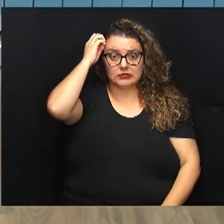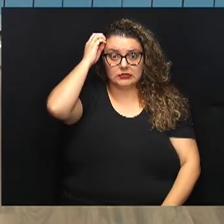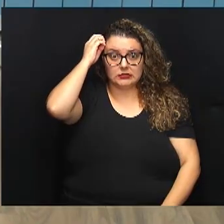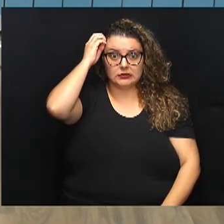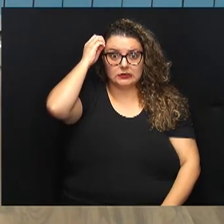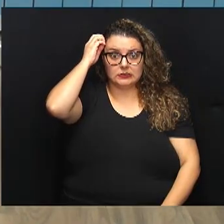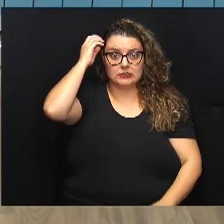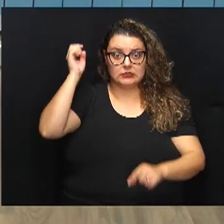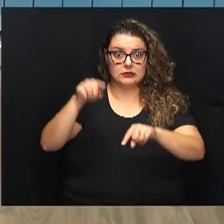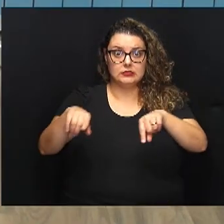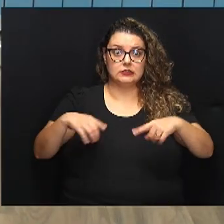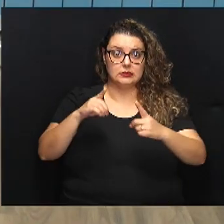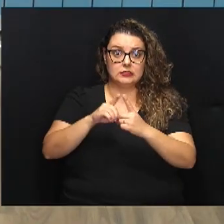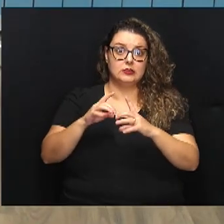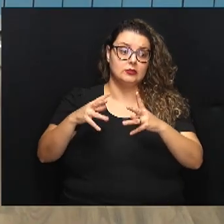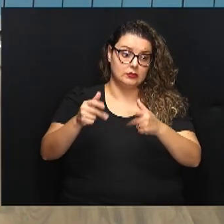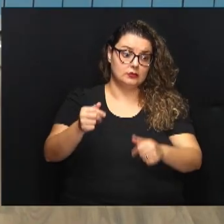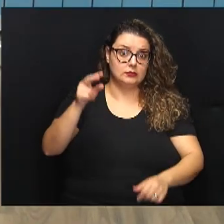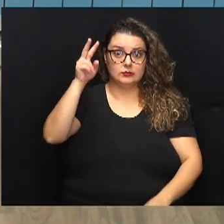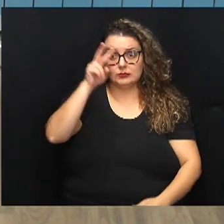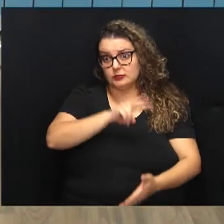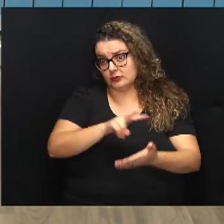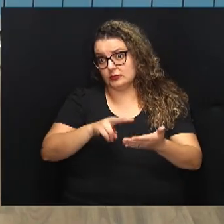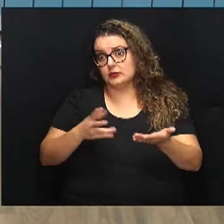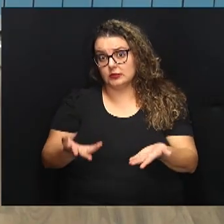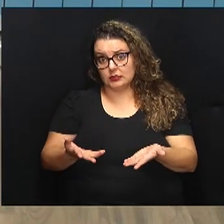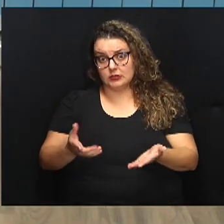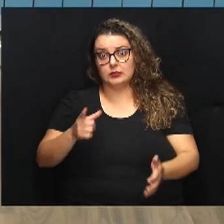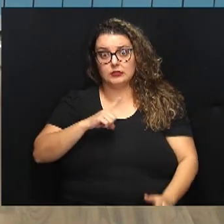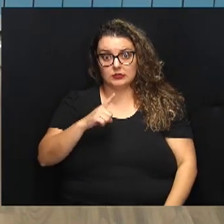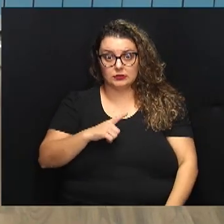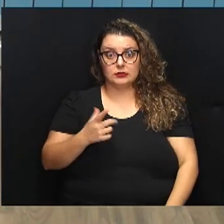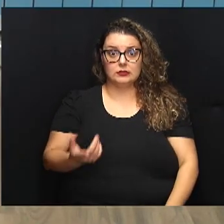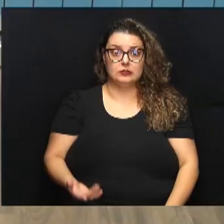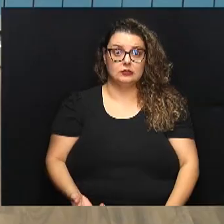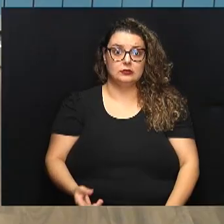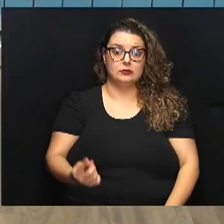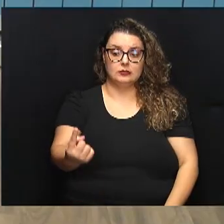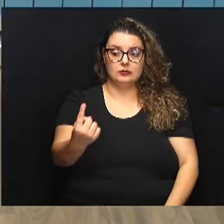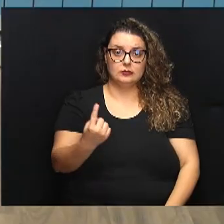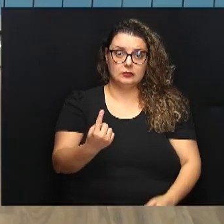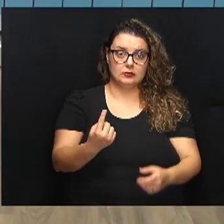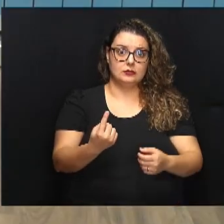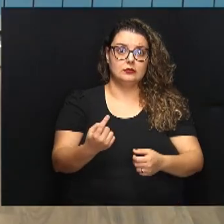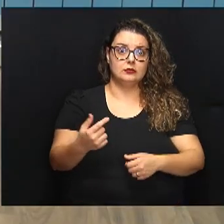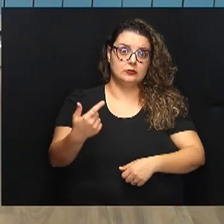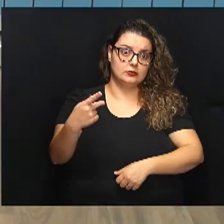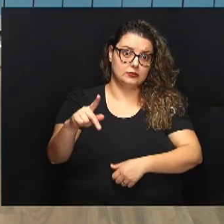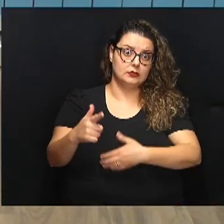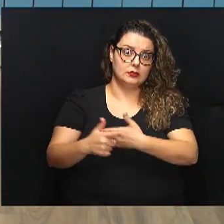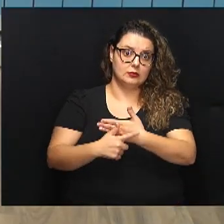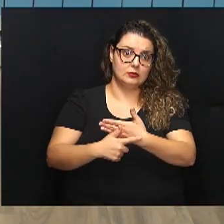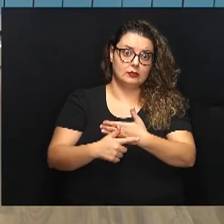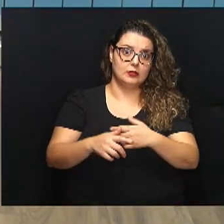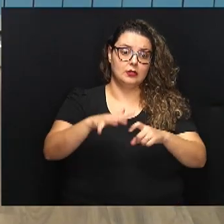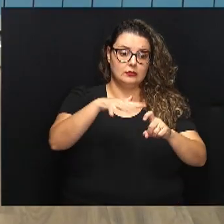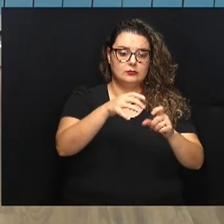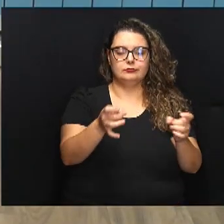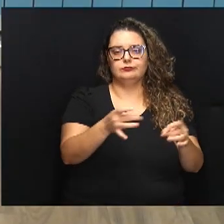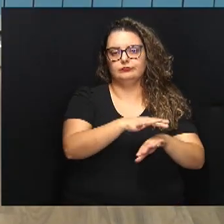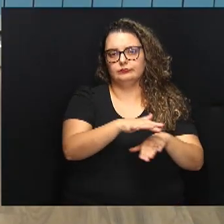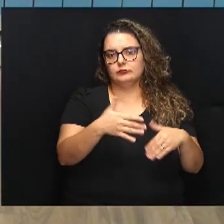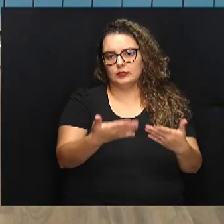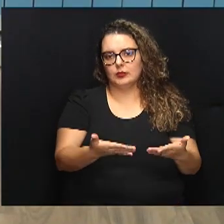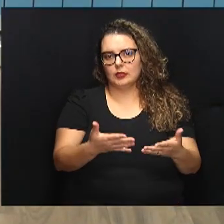com aquilo que ela leu, e aí tem essa questão que você precisa fazer o seu papel, que é desmistificar muito do que